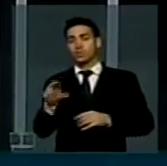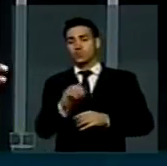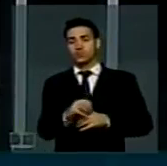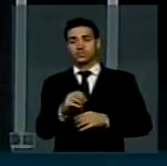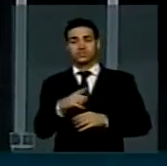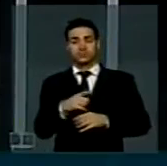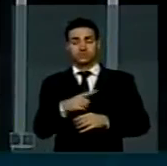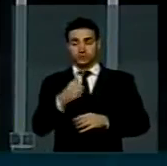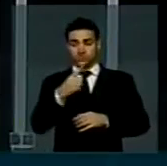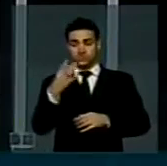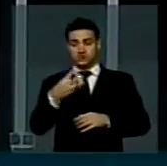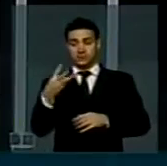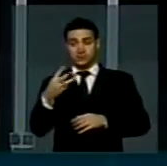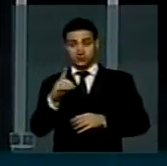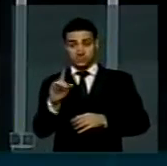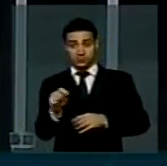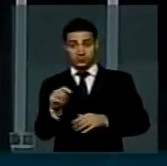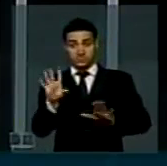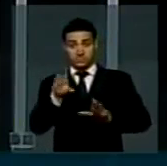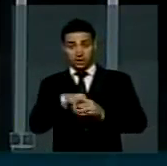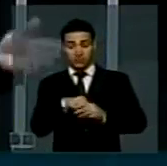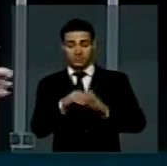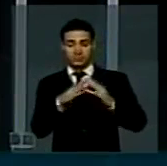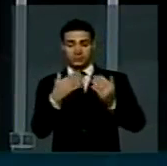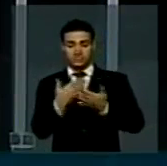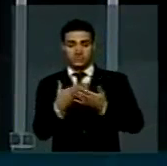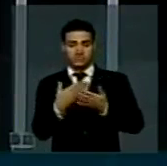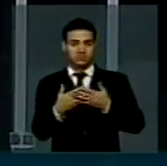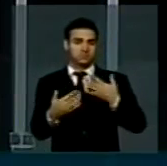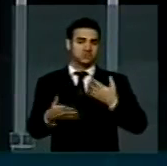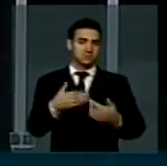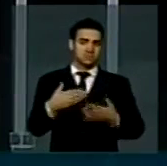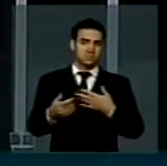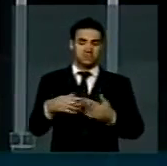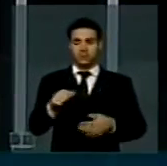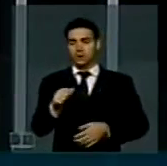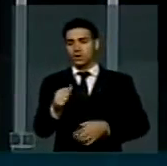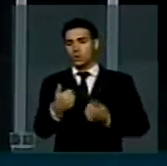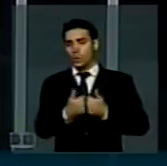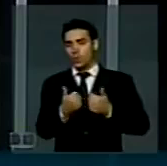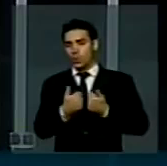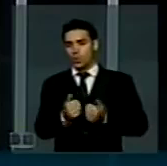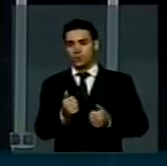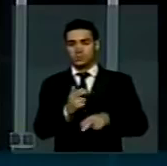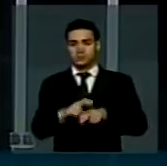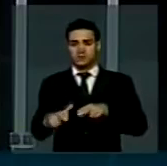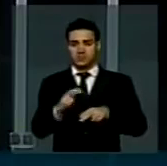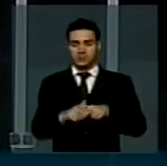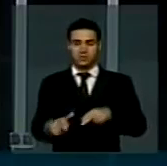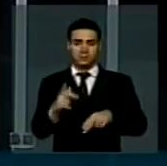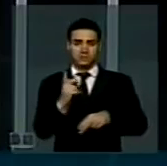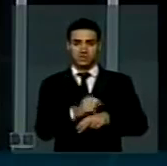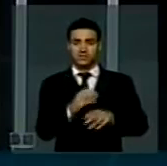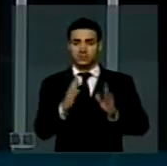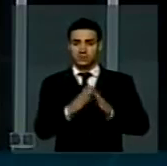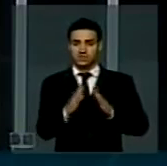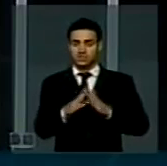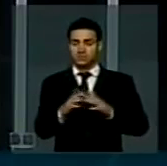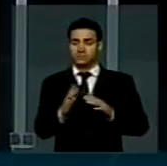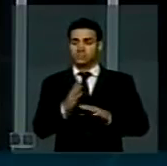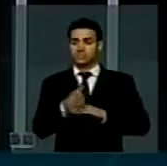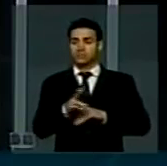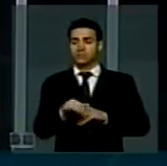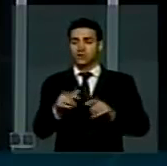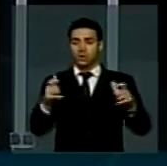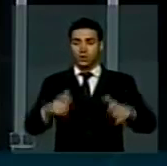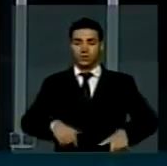dia dentro de um transporte coletivo, seja um ônibus, seja um trem, para sair da sua casa e ao seu local de trabalho, ao seu local de